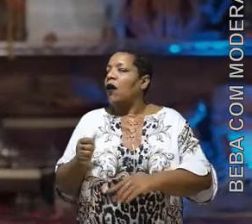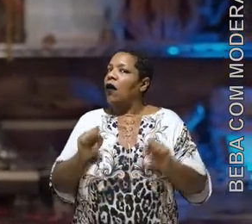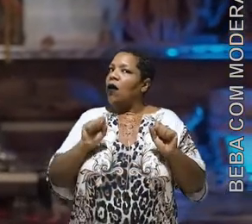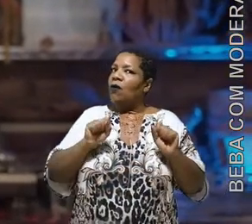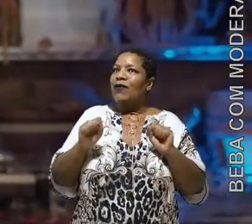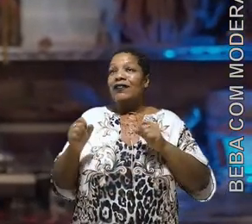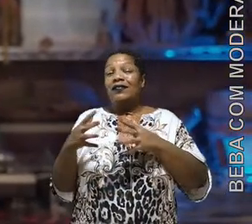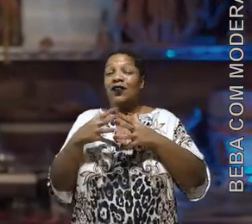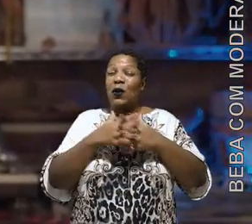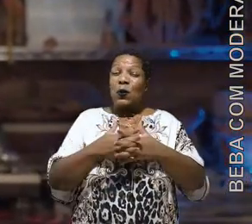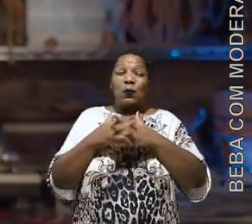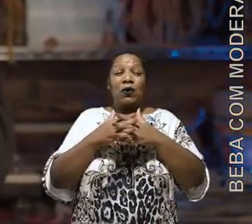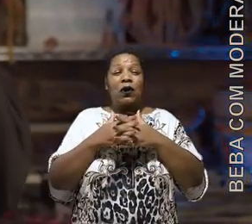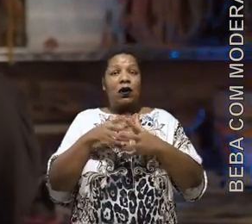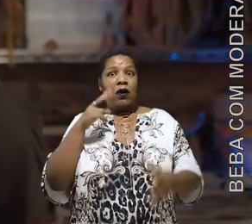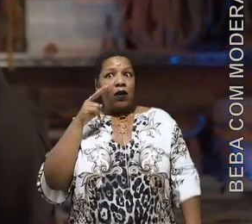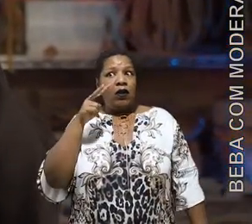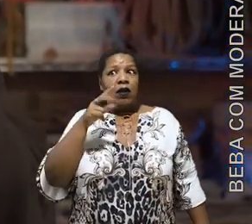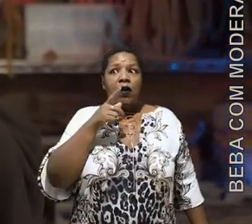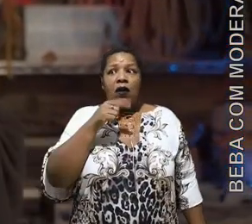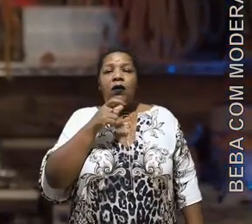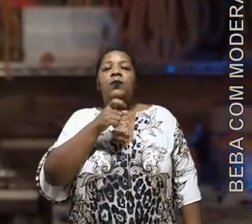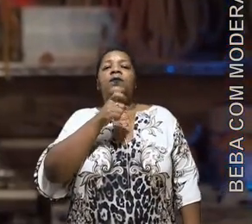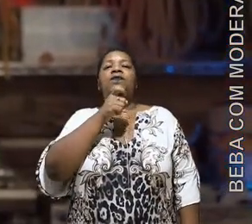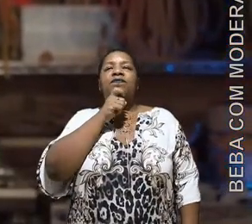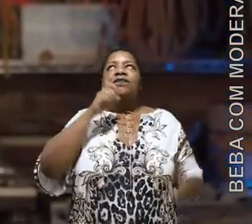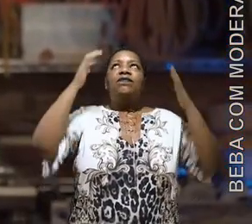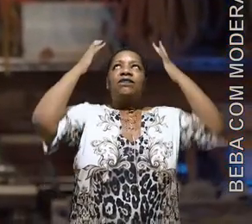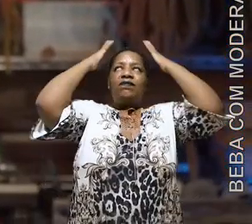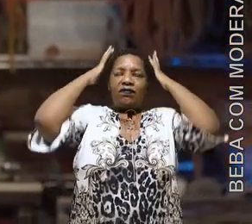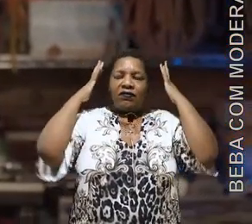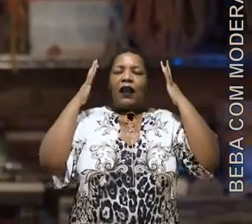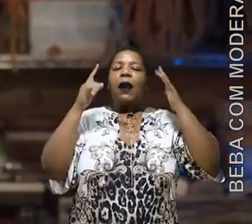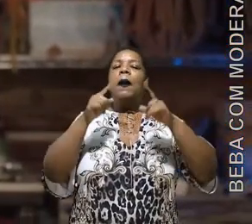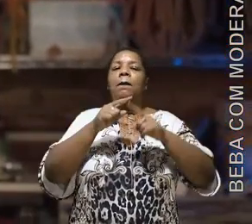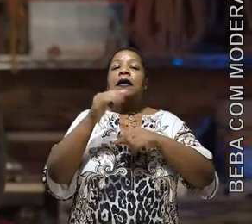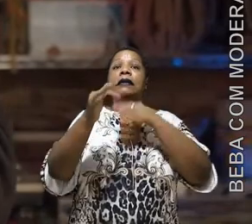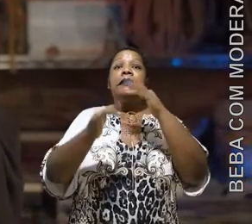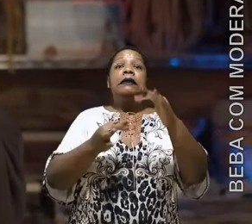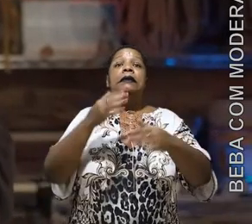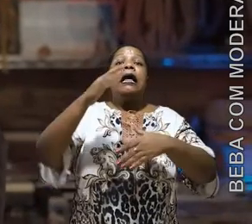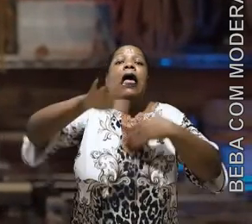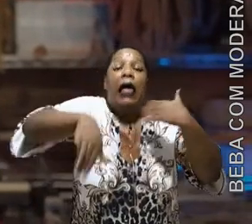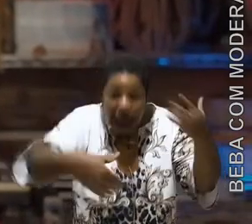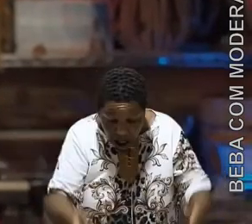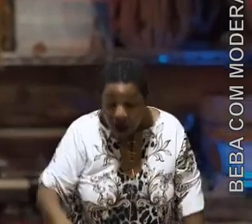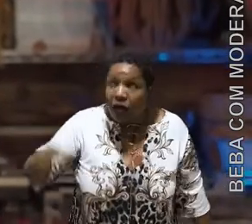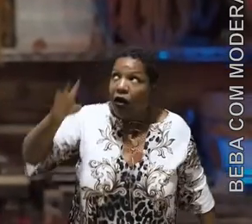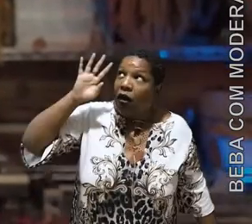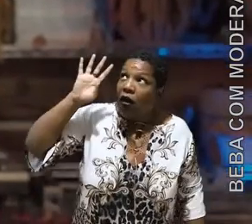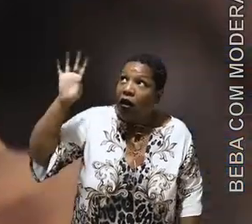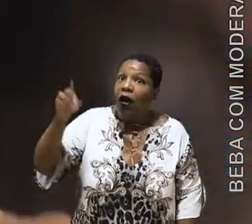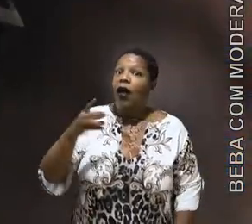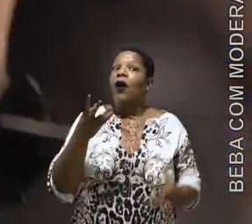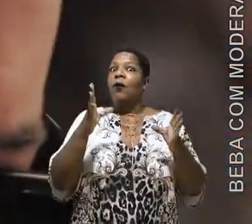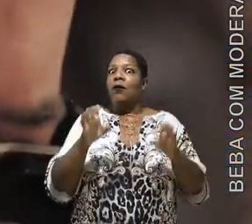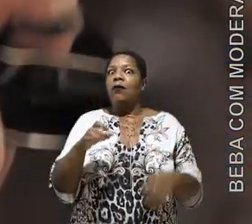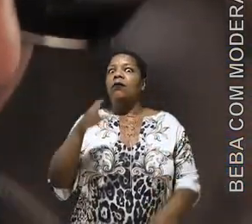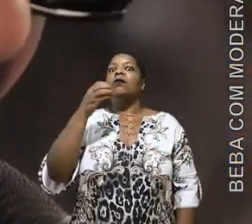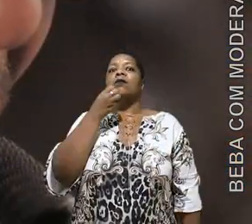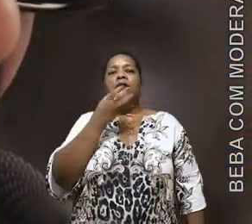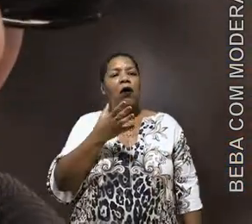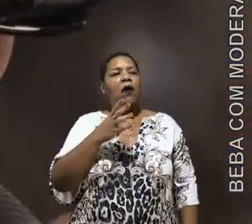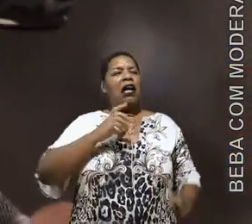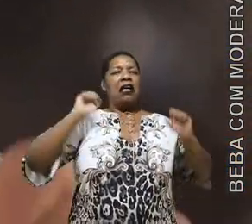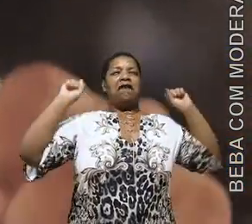melhor Pode ser que você se complica e banho de água fria faz bem para saúde glória de Deus na frente a queda fica esse lucro